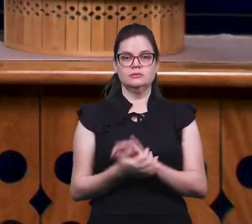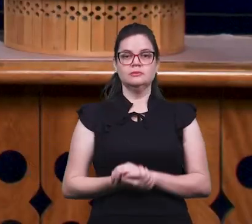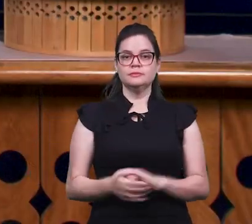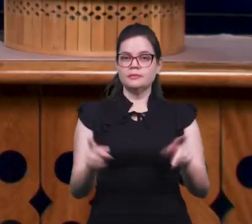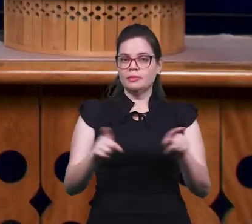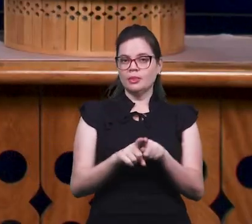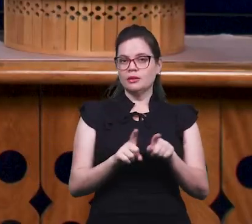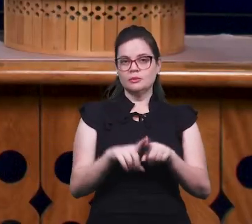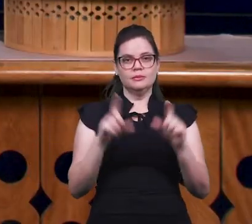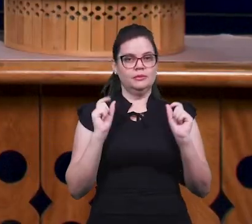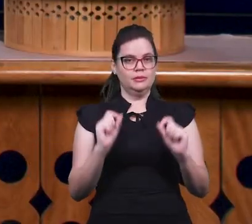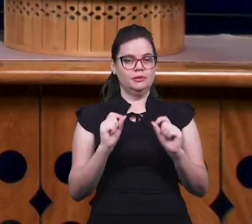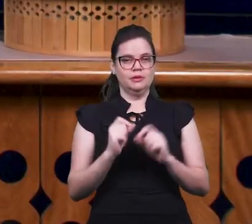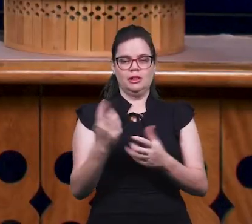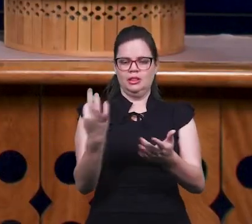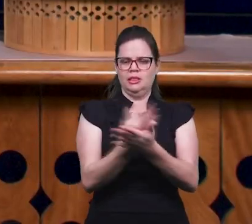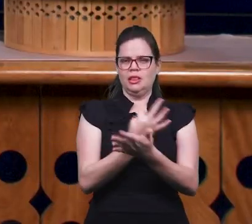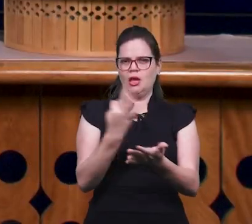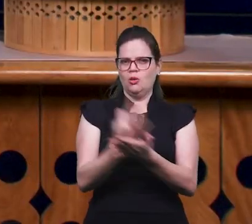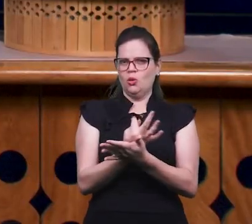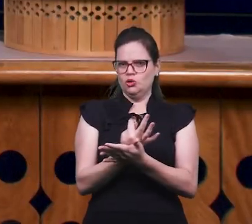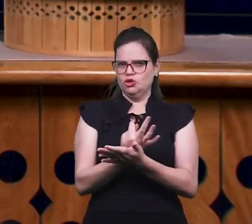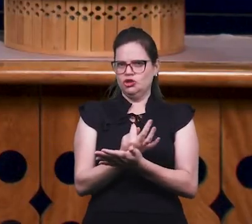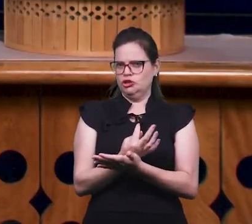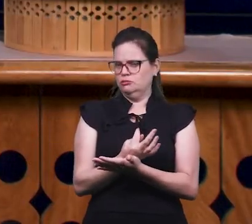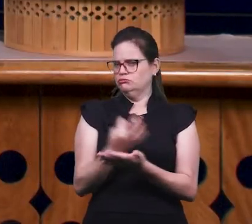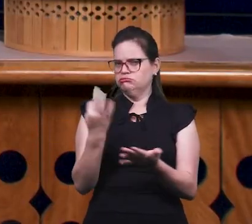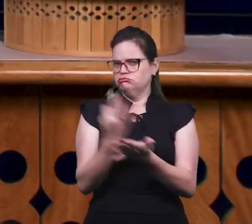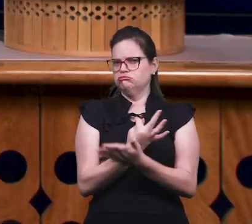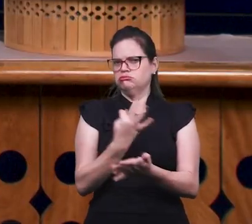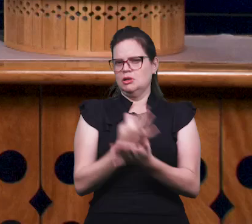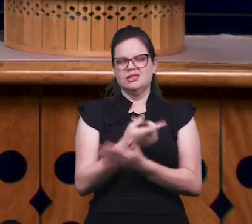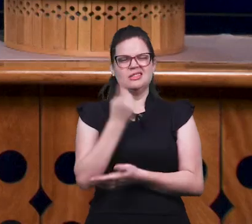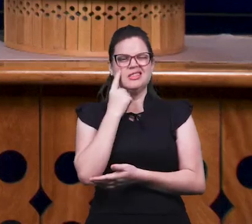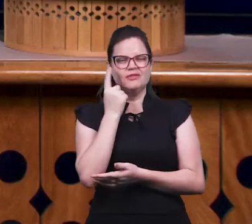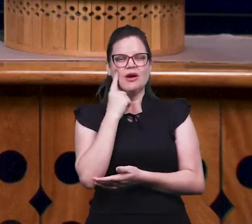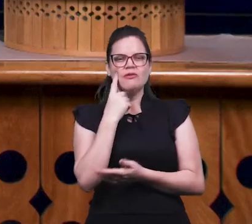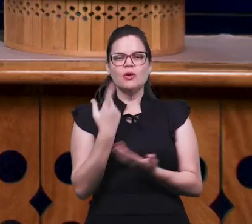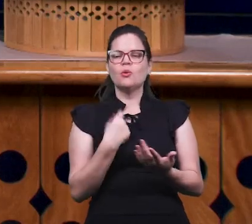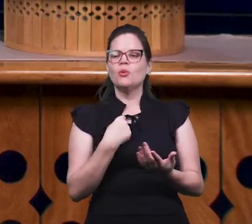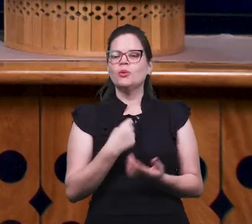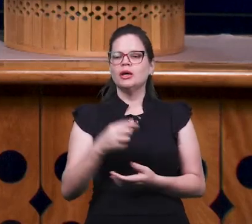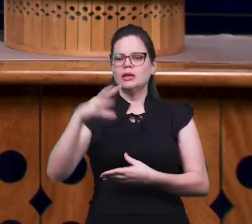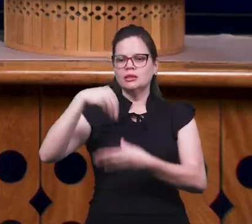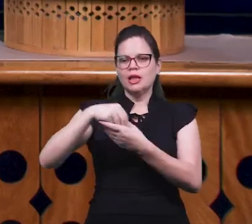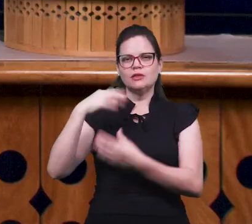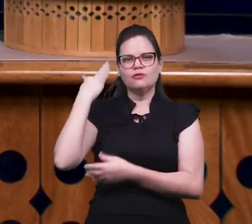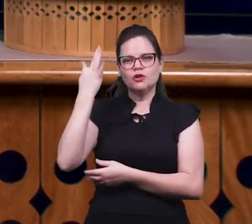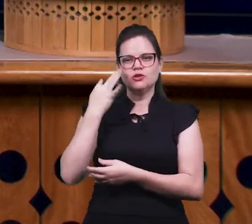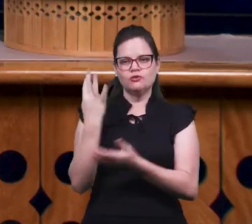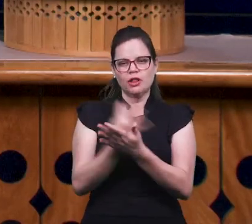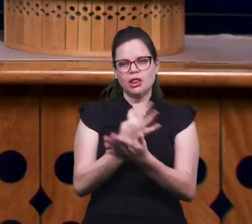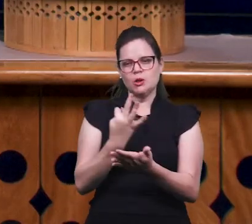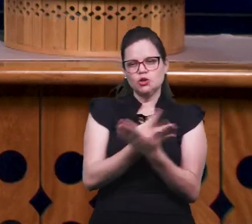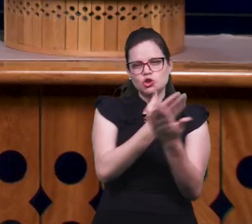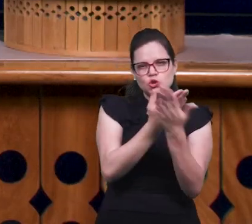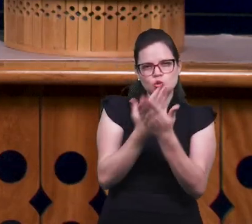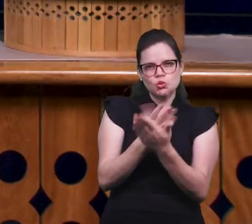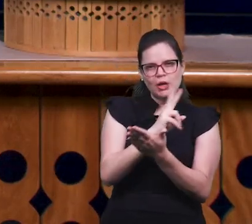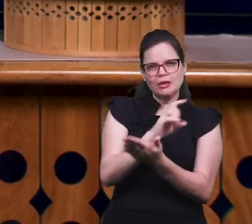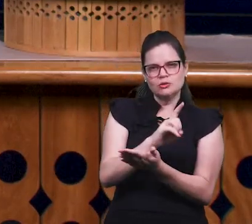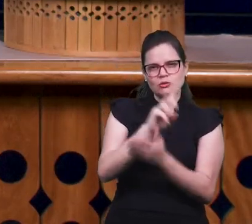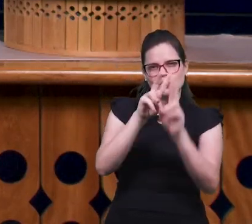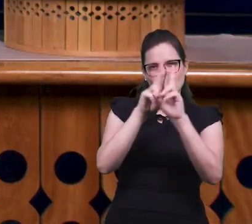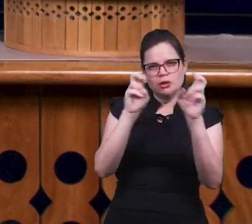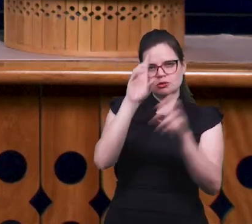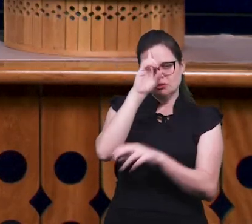a teologia, ela copiou, você vai ver na patrística, copiaram muita coisa da filosofia, porque a